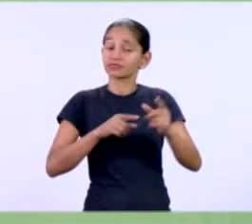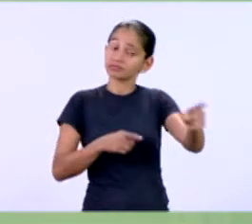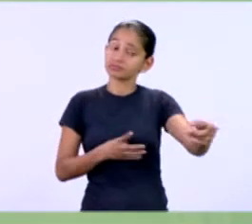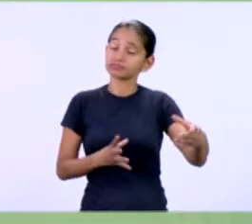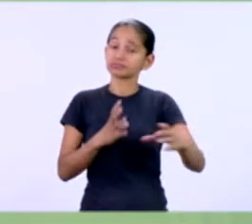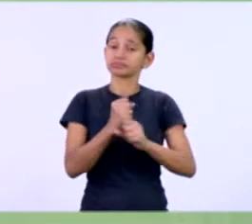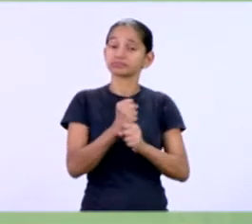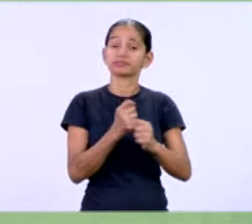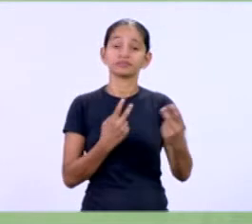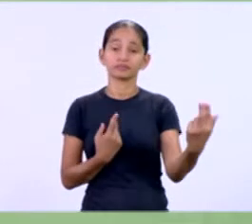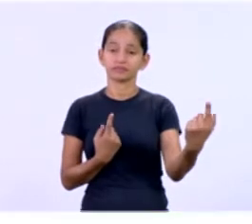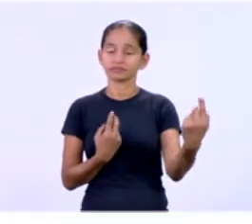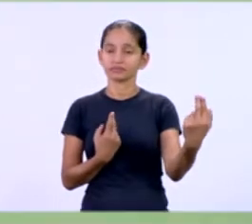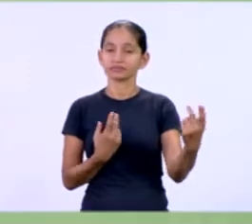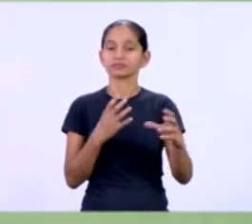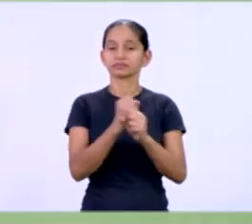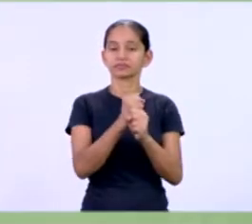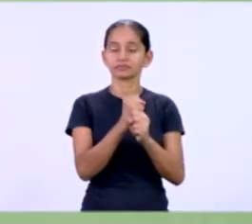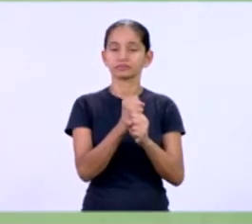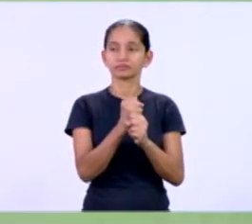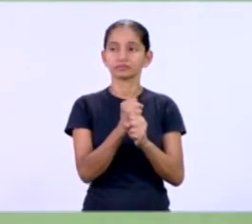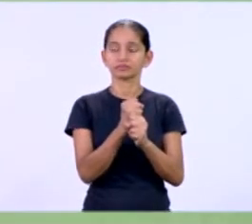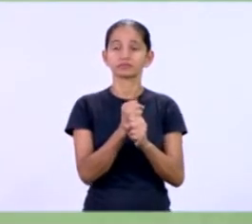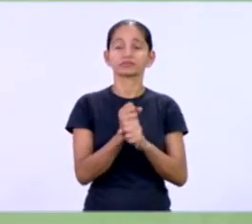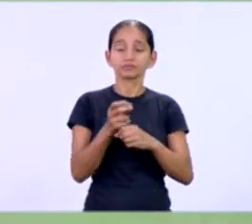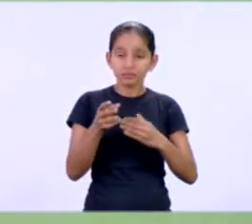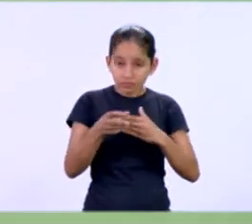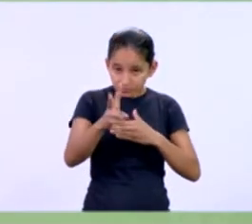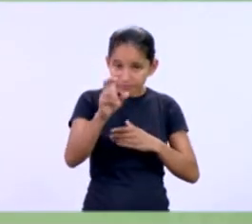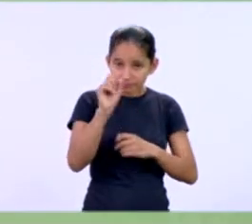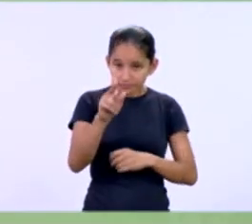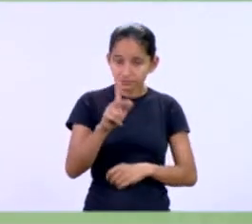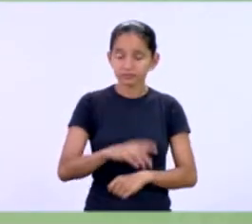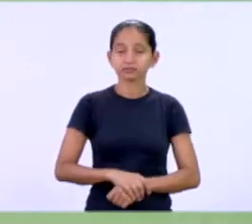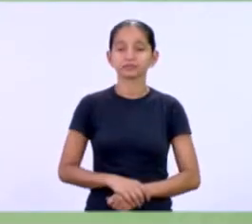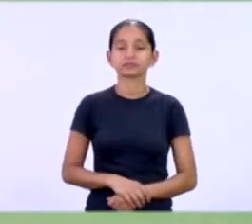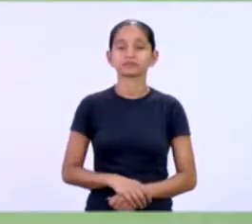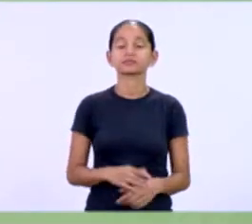e indiretos. Dando sequência,